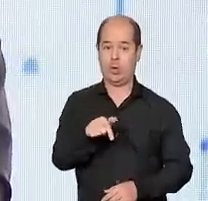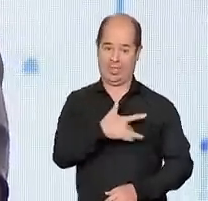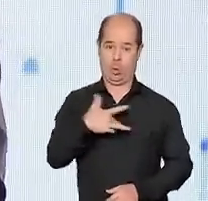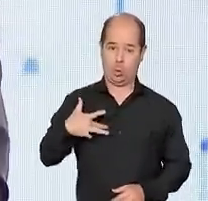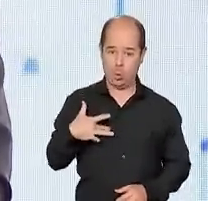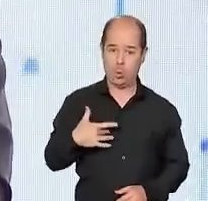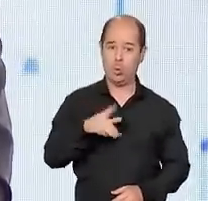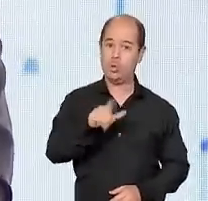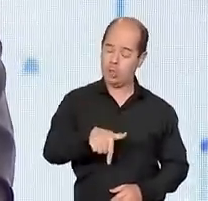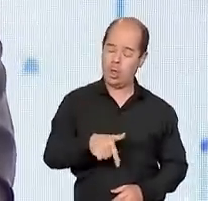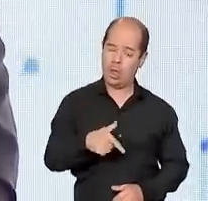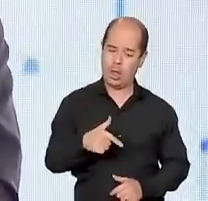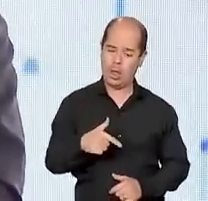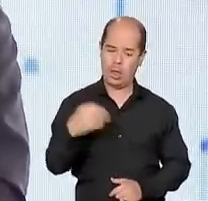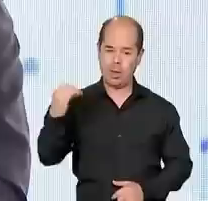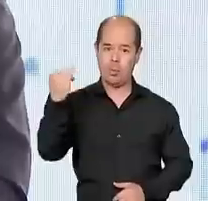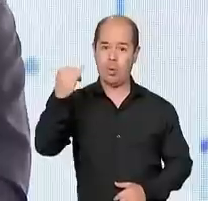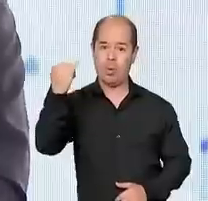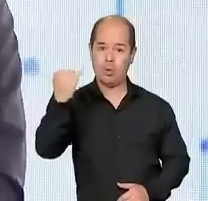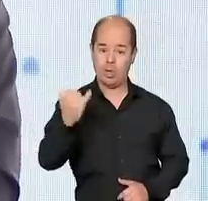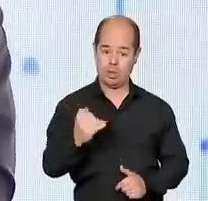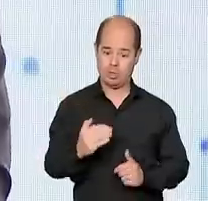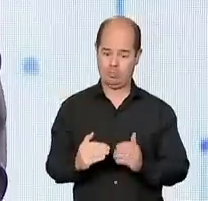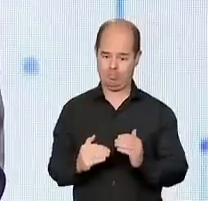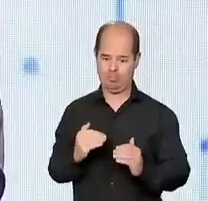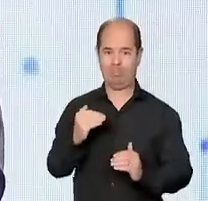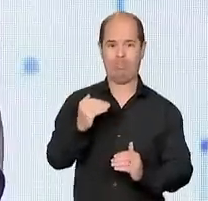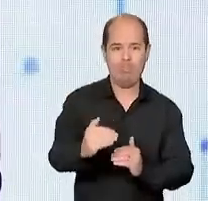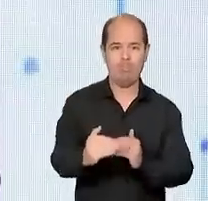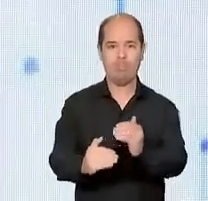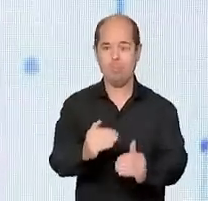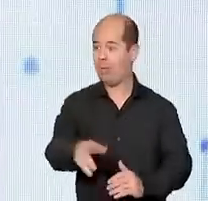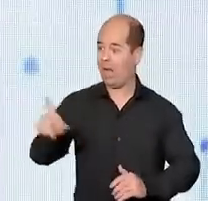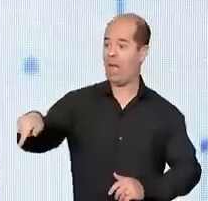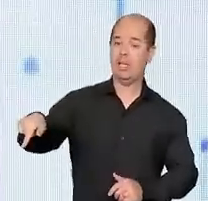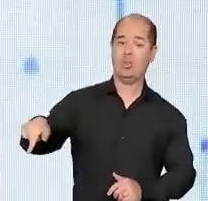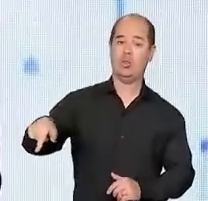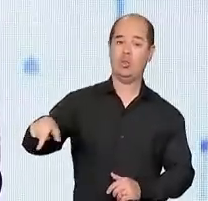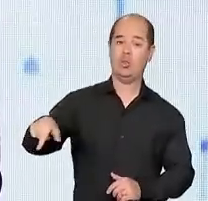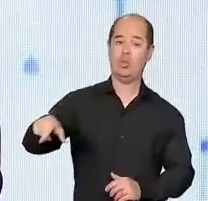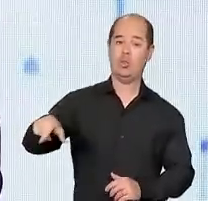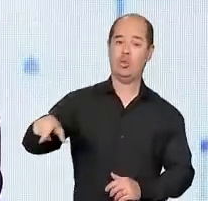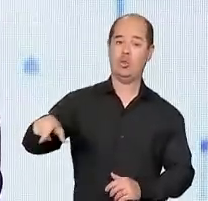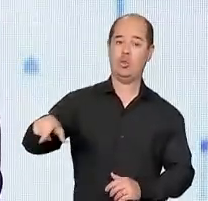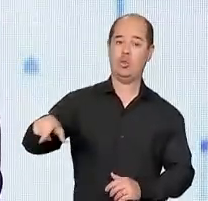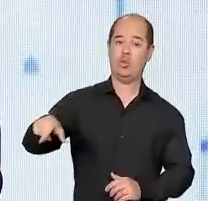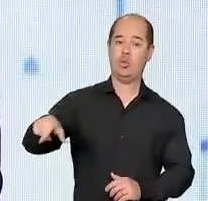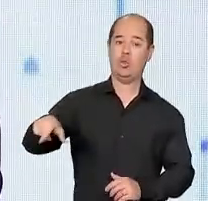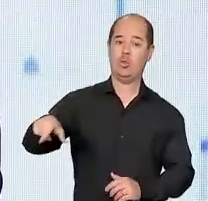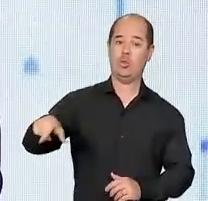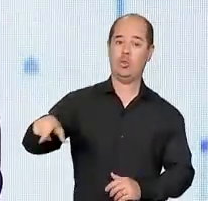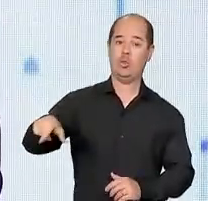isso. E demanda a gente tem. A gente precisa atender mais de 200 milhões de brasileiros